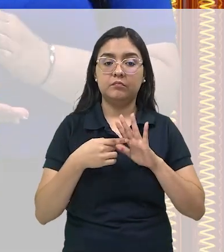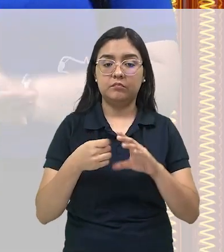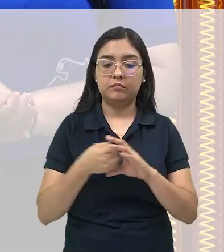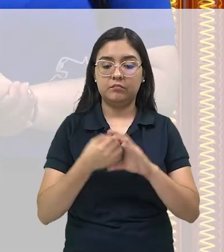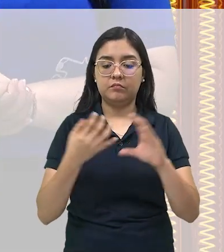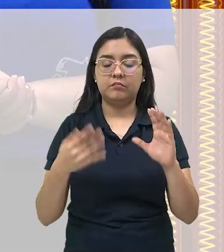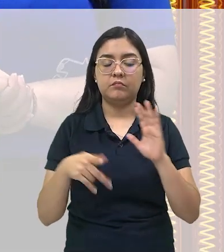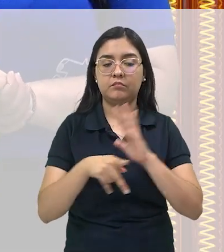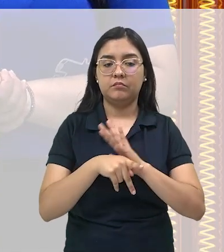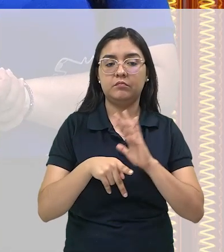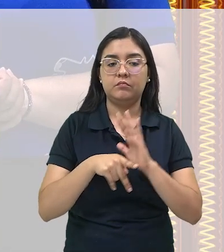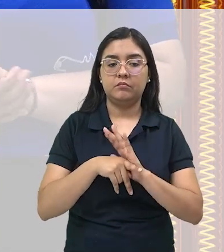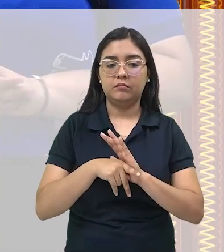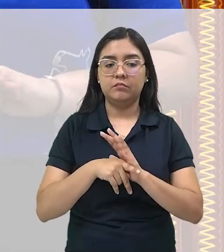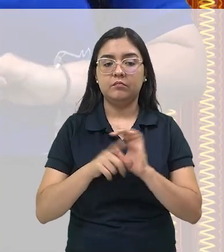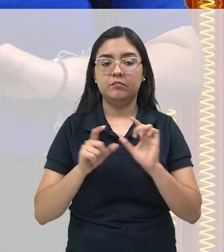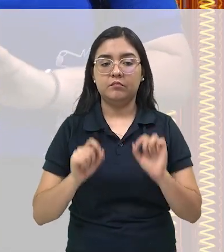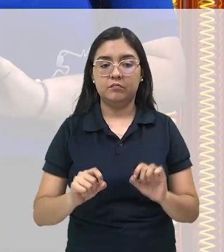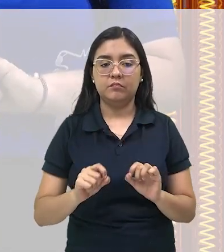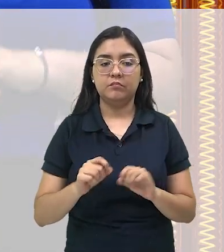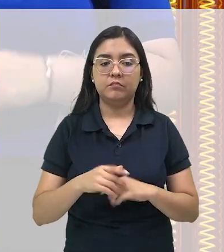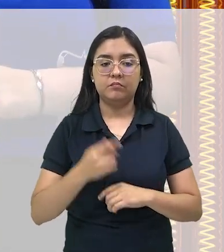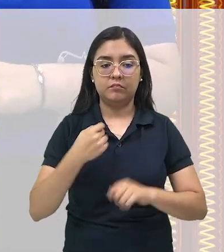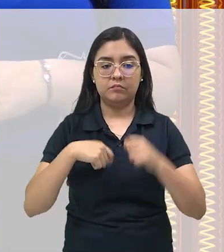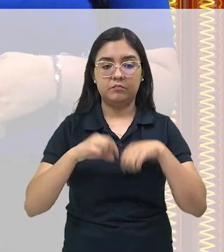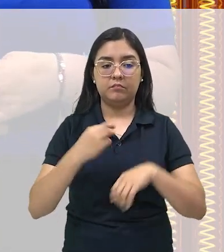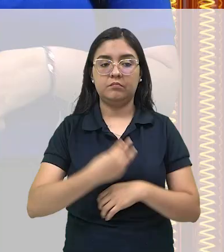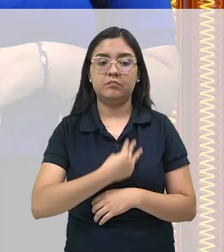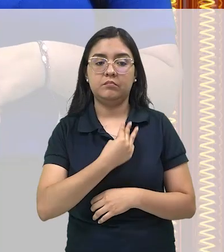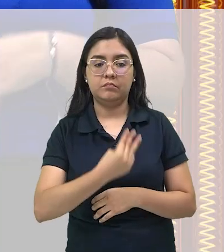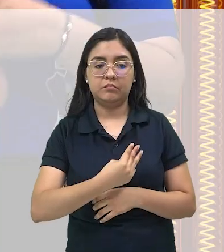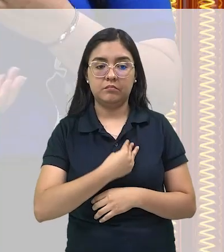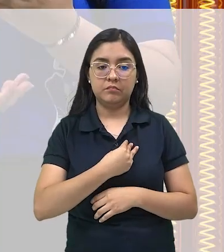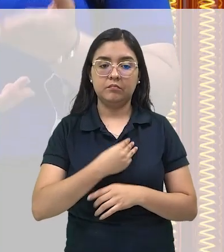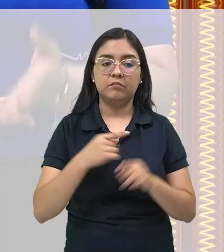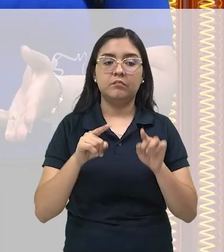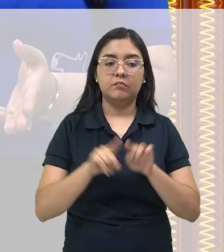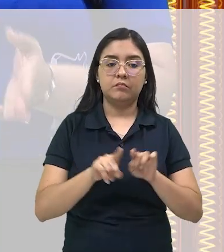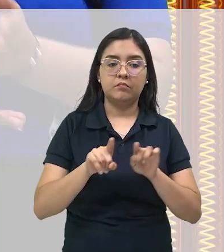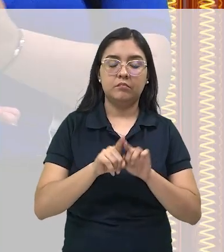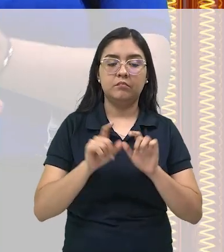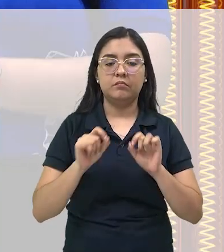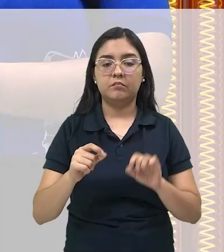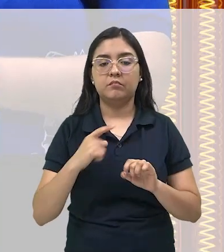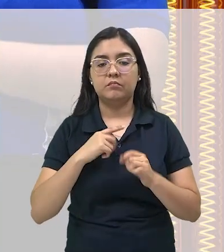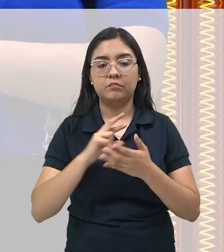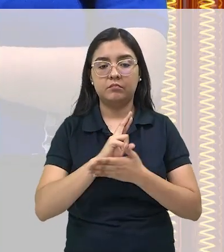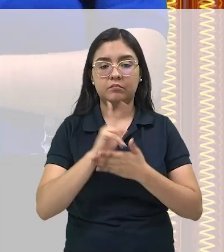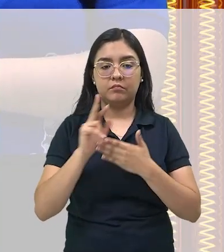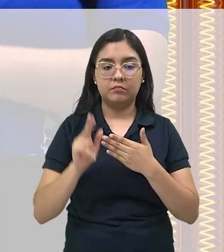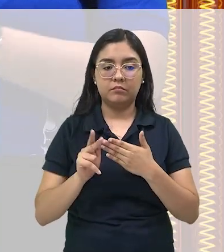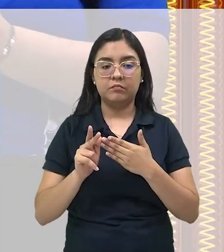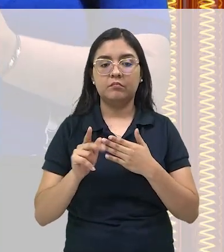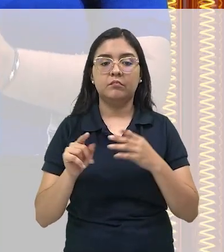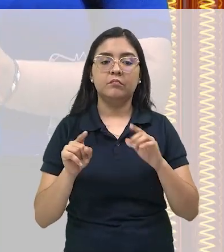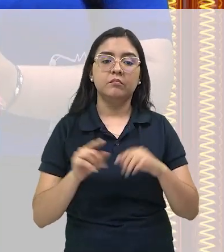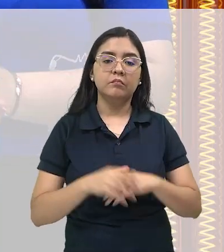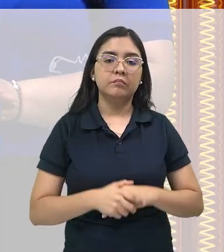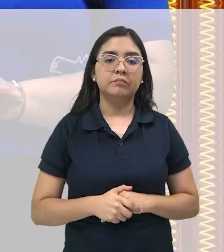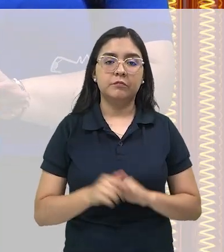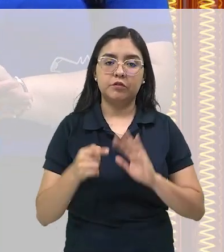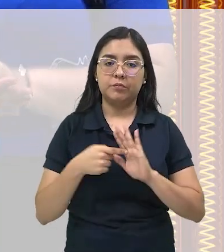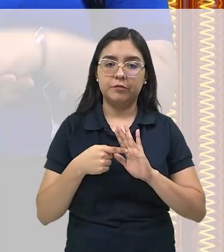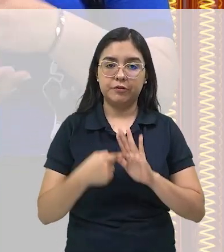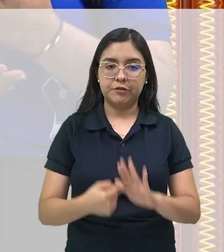dessa economia do Canadá. A economia mista, com forte presença do setor primário, secundário e terciário, que eu já trouxe para